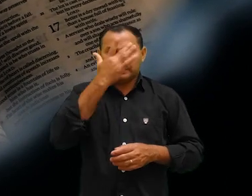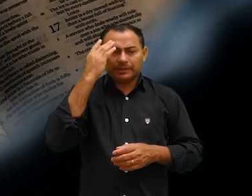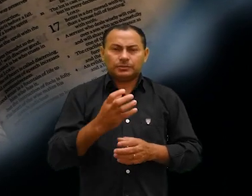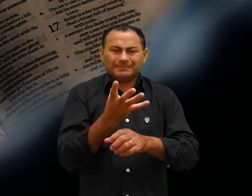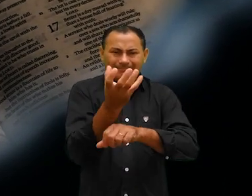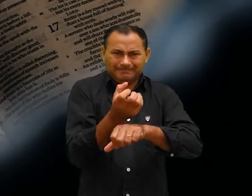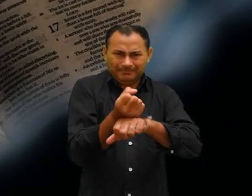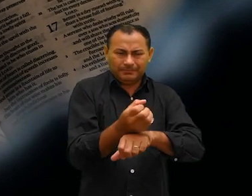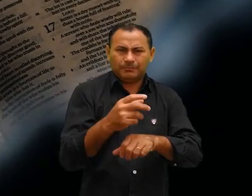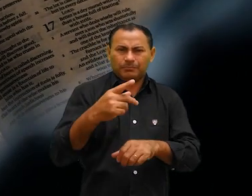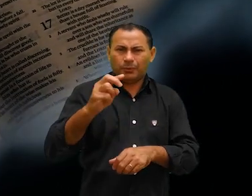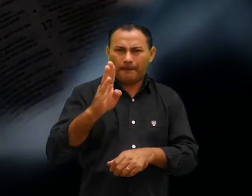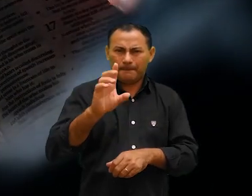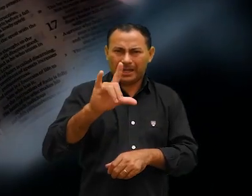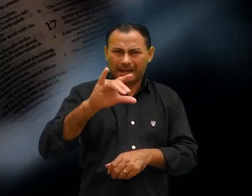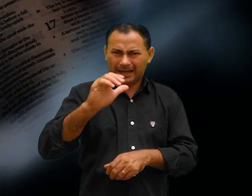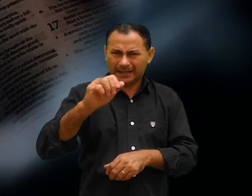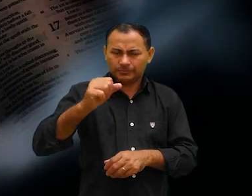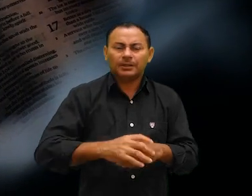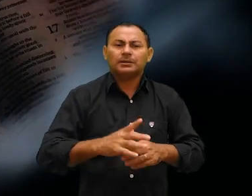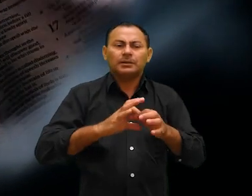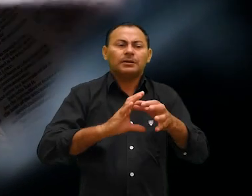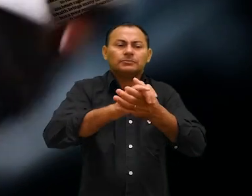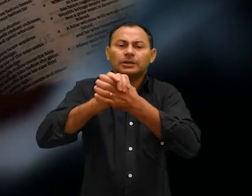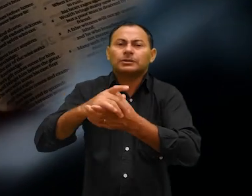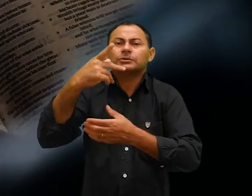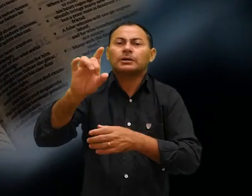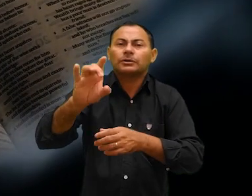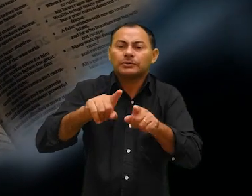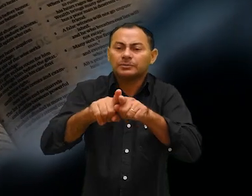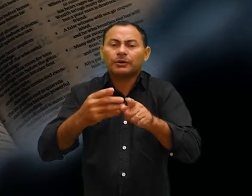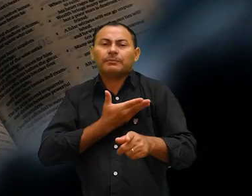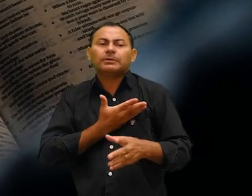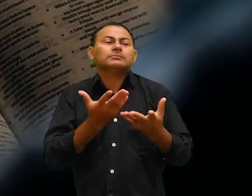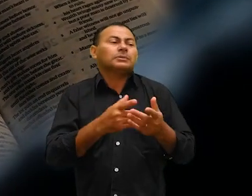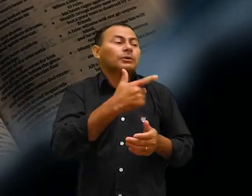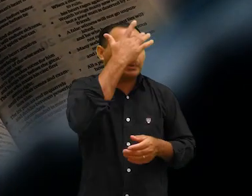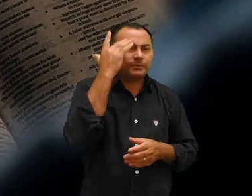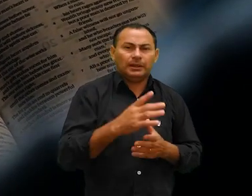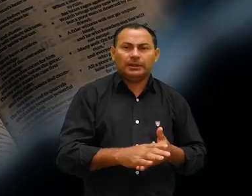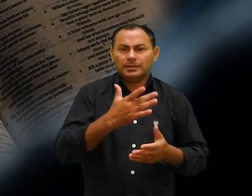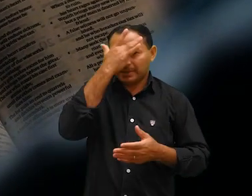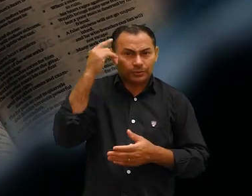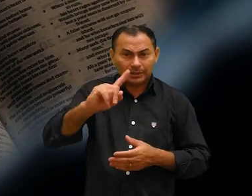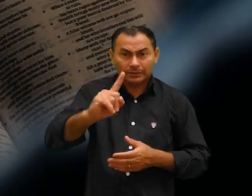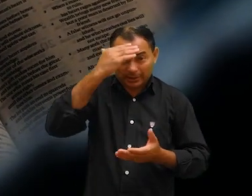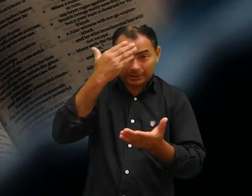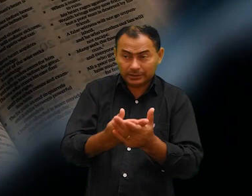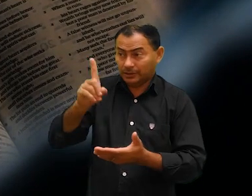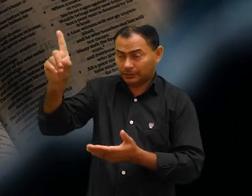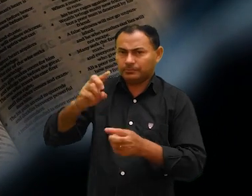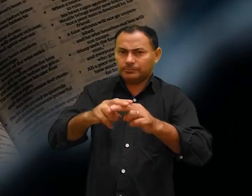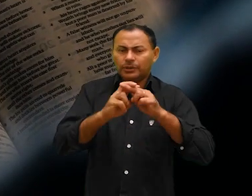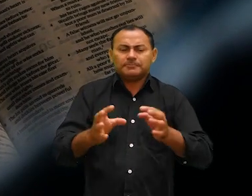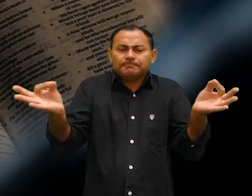publicanos fazem isso. E se saudarem apenas os seus irmãos, o que estarão fazendo demais? Até os pagãos fazem isso.